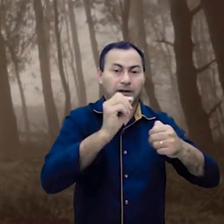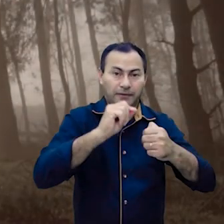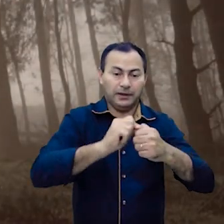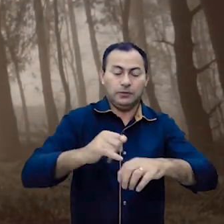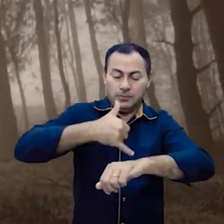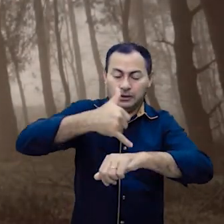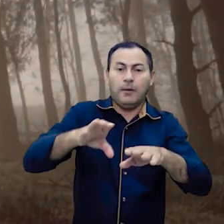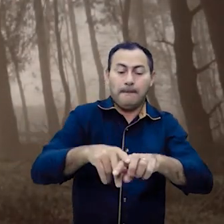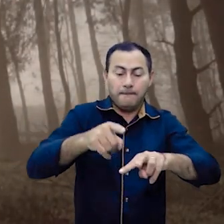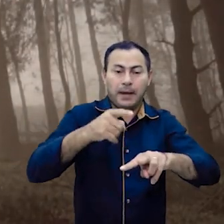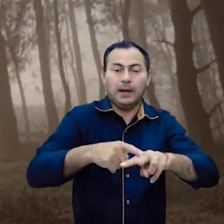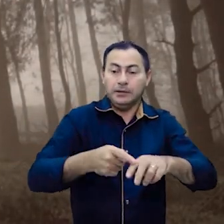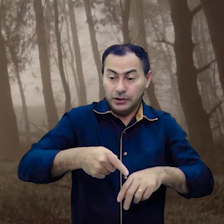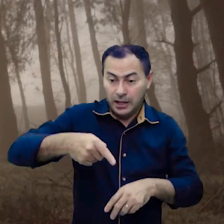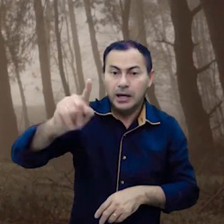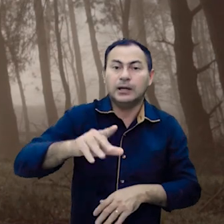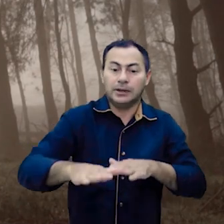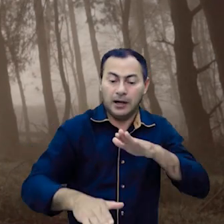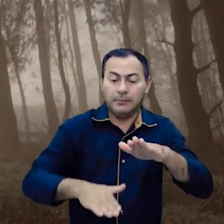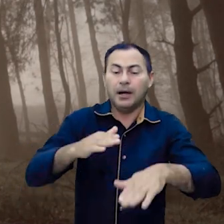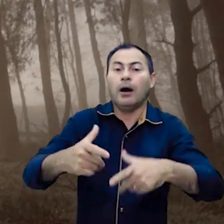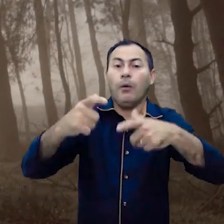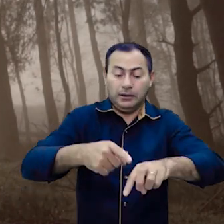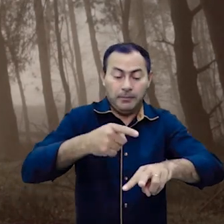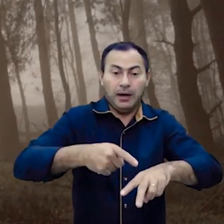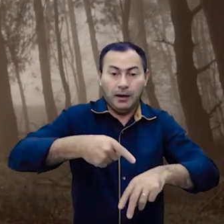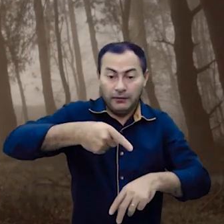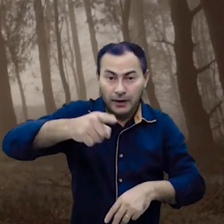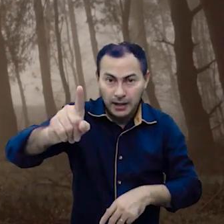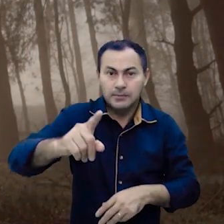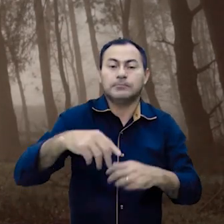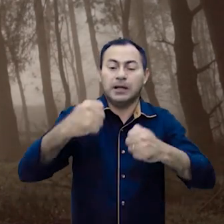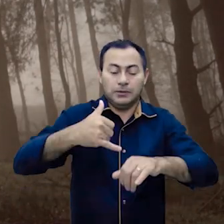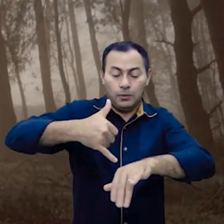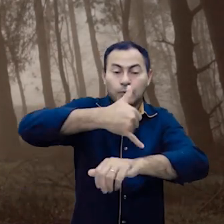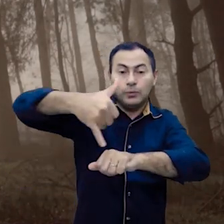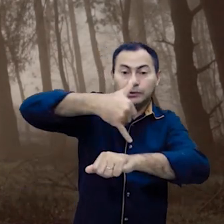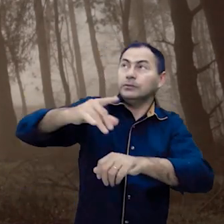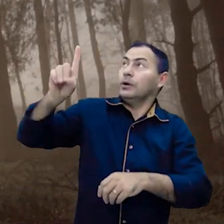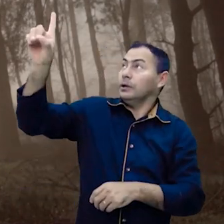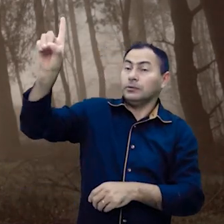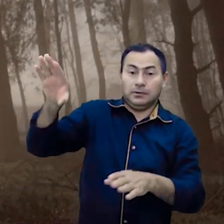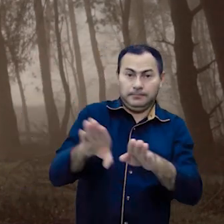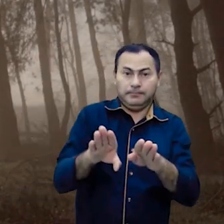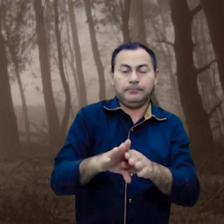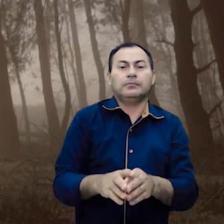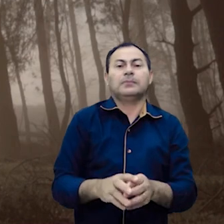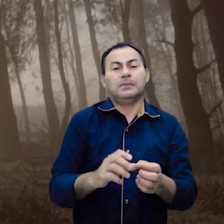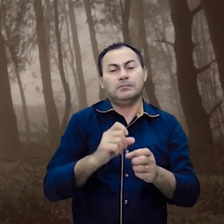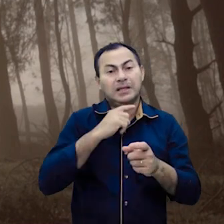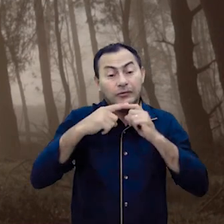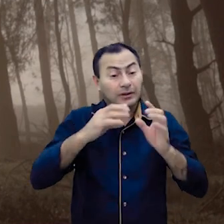deveriam também ser ungidos os pés falam de ir de caminhar e onde aqueles pés fossem deveriam ser ungidos por Deus